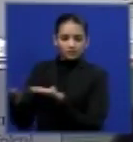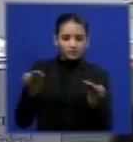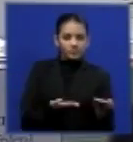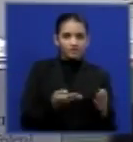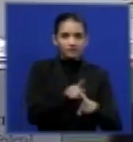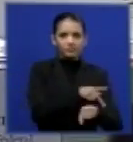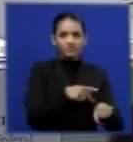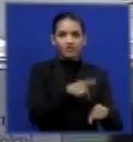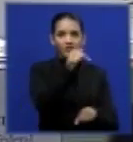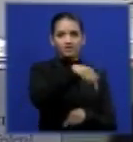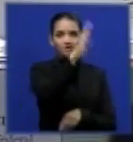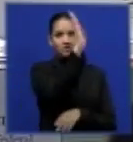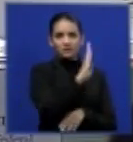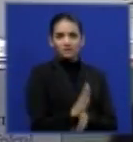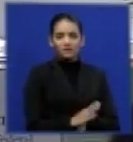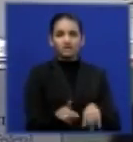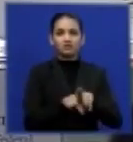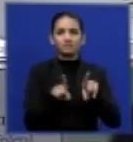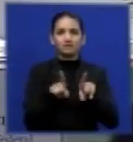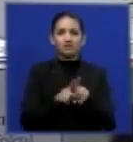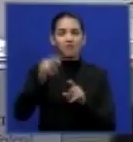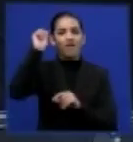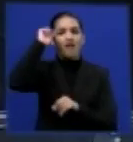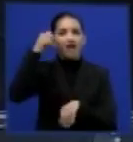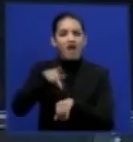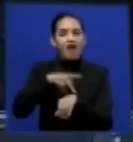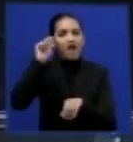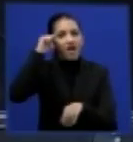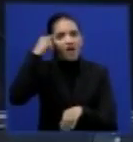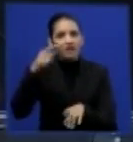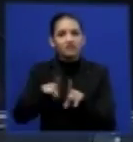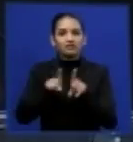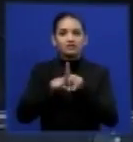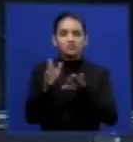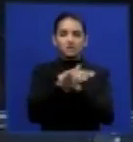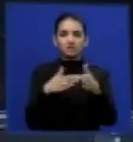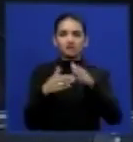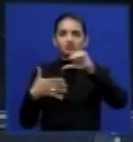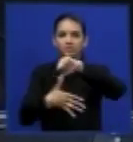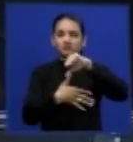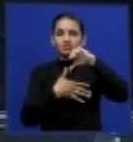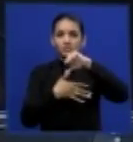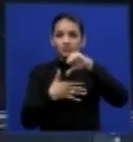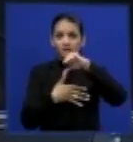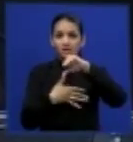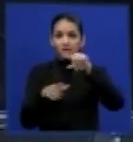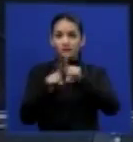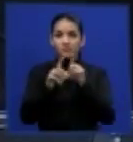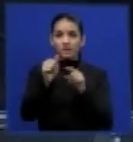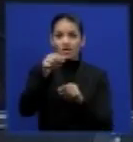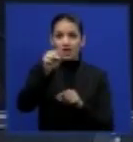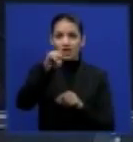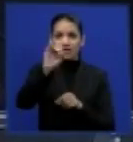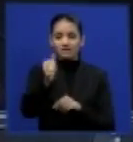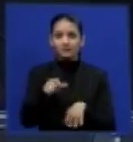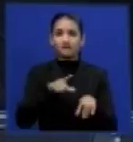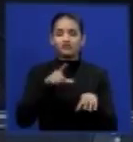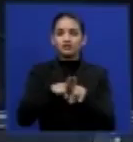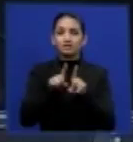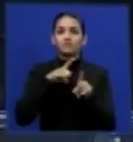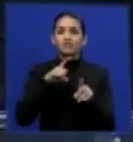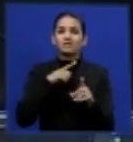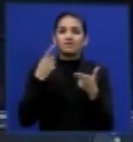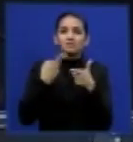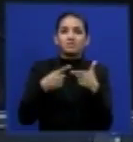África né América Latina etc né Ásia eh causa também efeitos prejudiciais intenção do governo